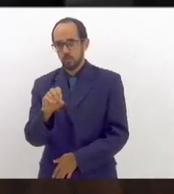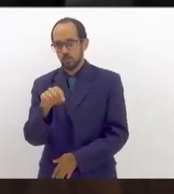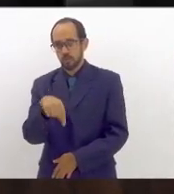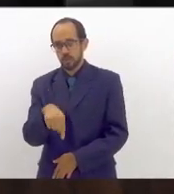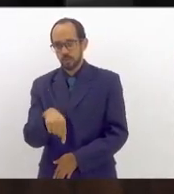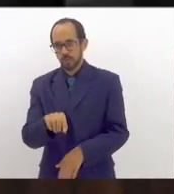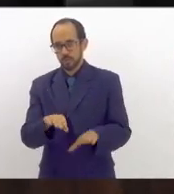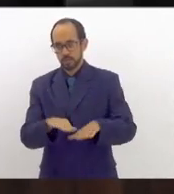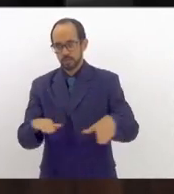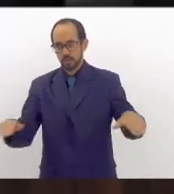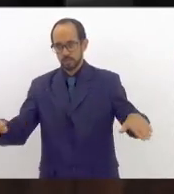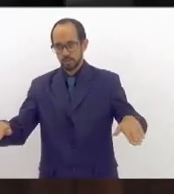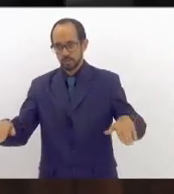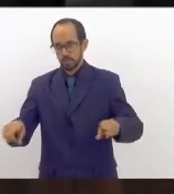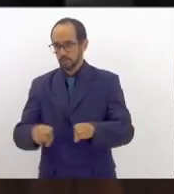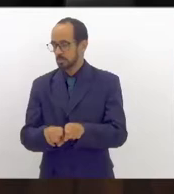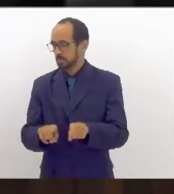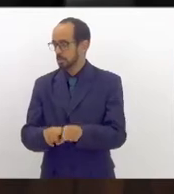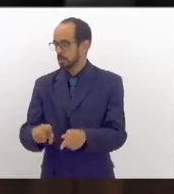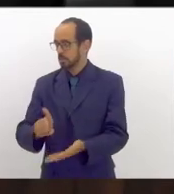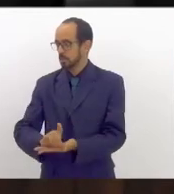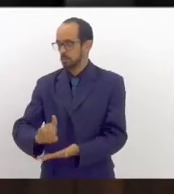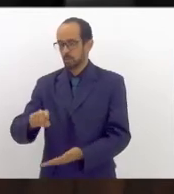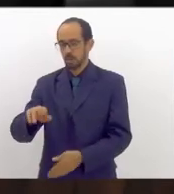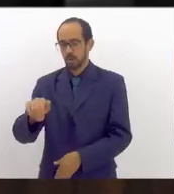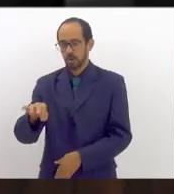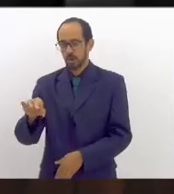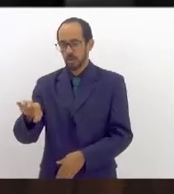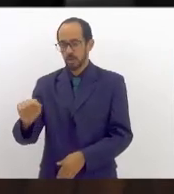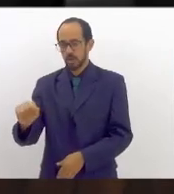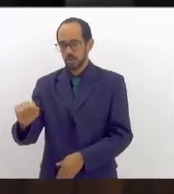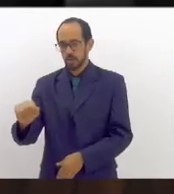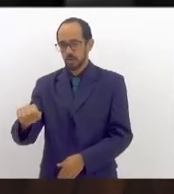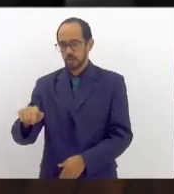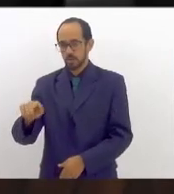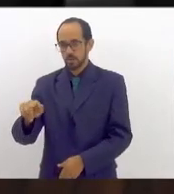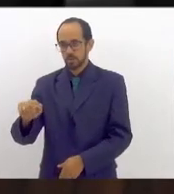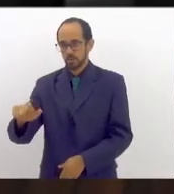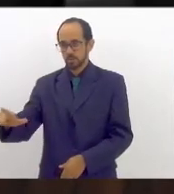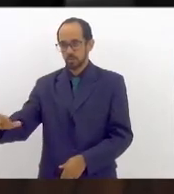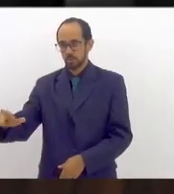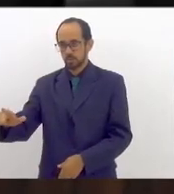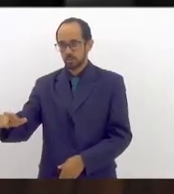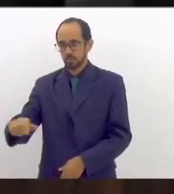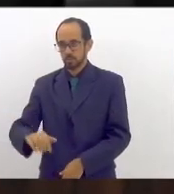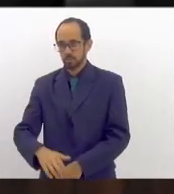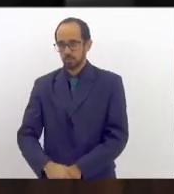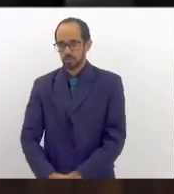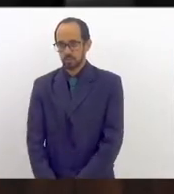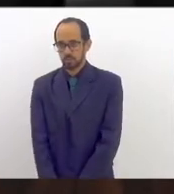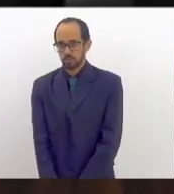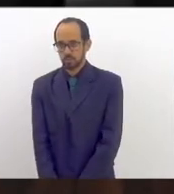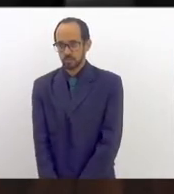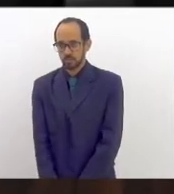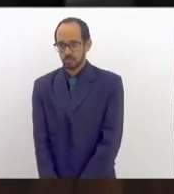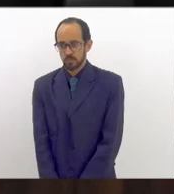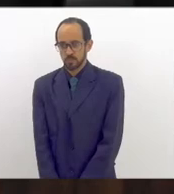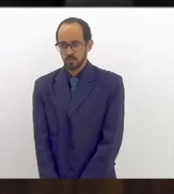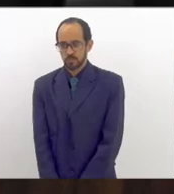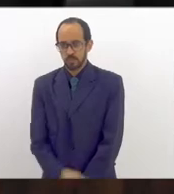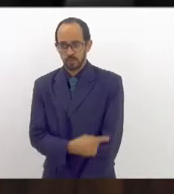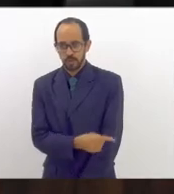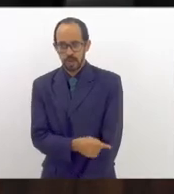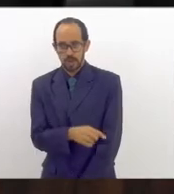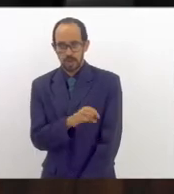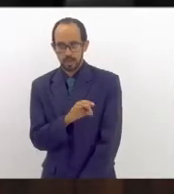e também a Doutora Renata Gil só que a Doutora Renata Gil vai ficar no lugar especial vai ficar na Tribuna aqui